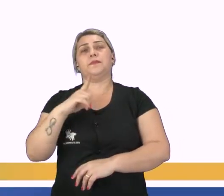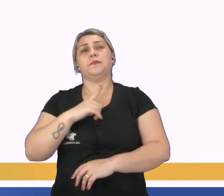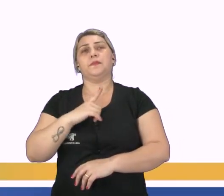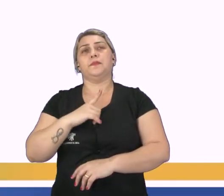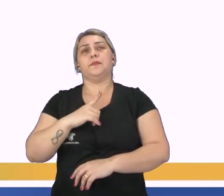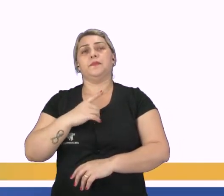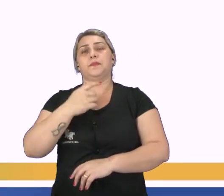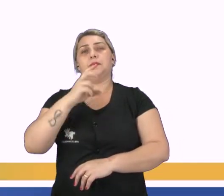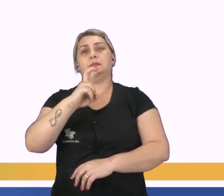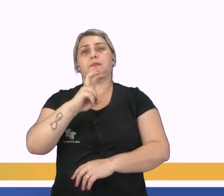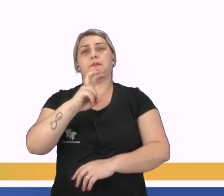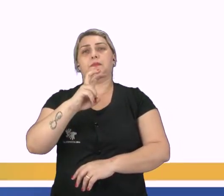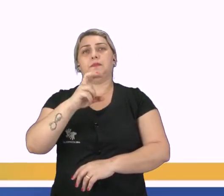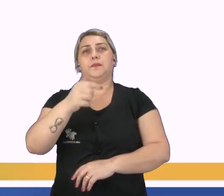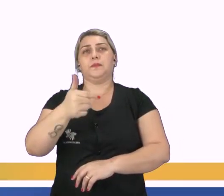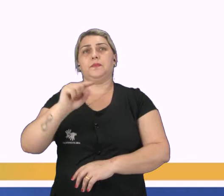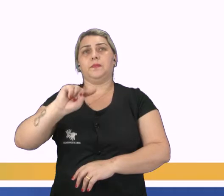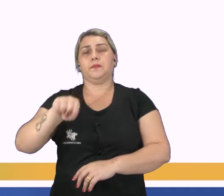o número